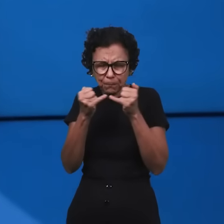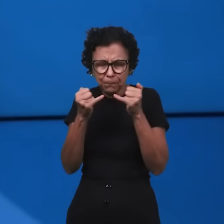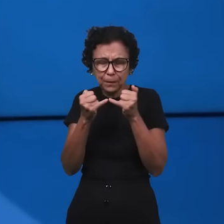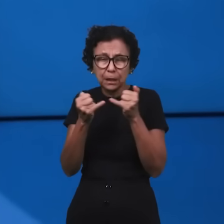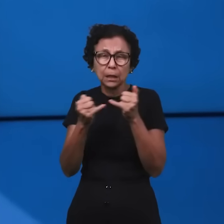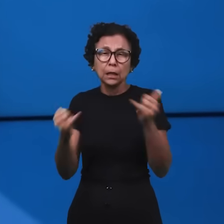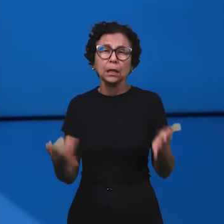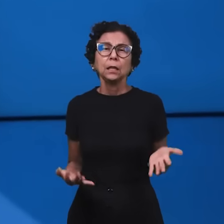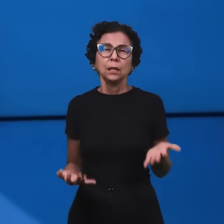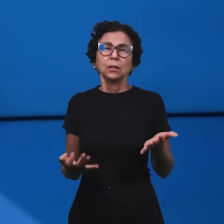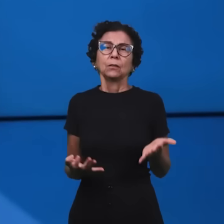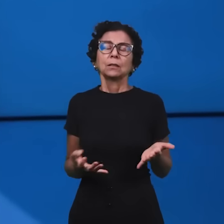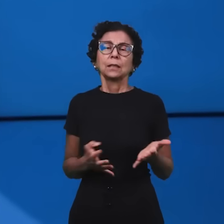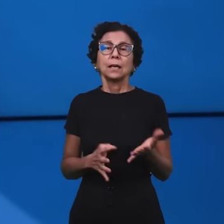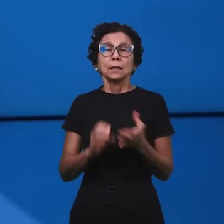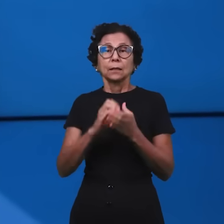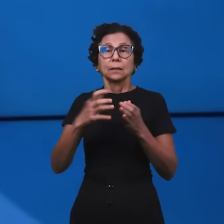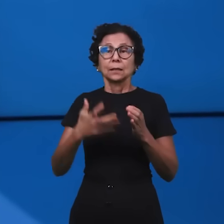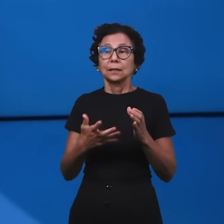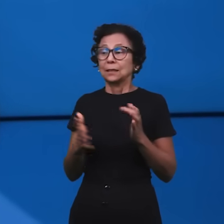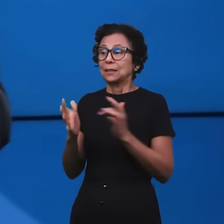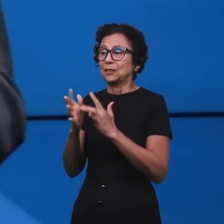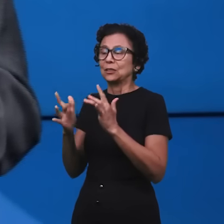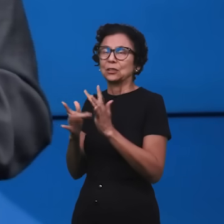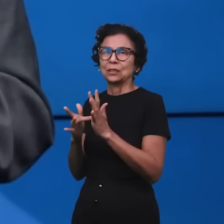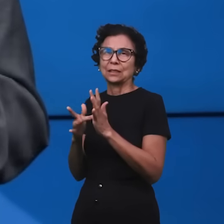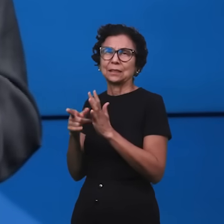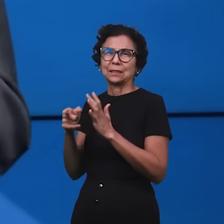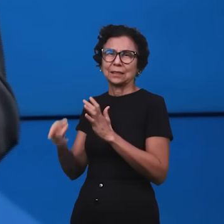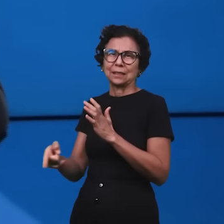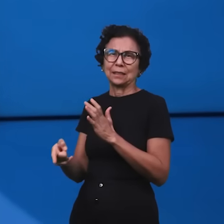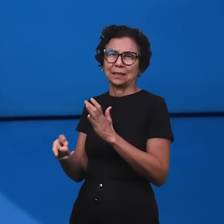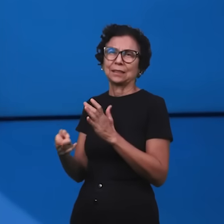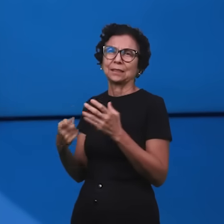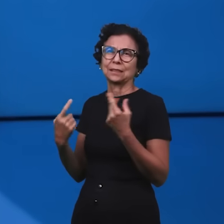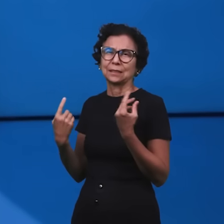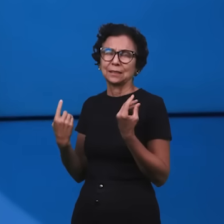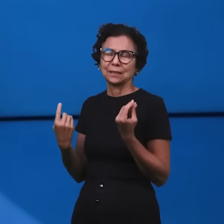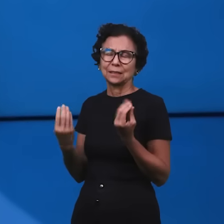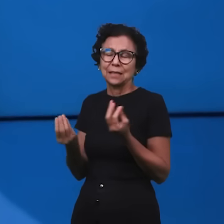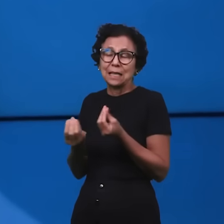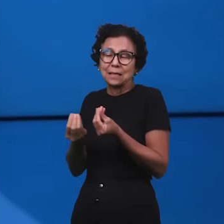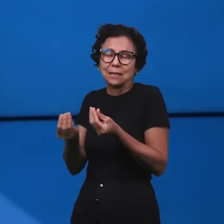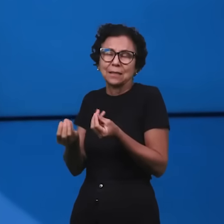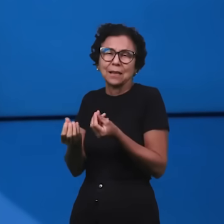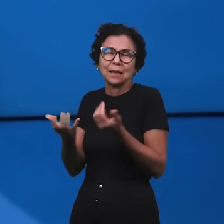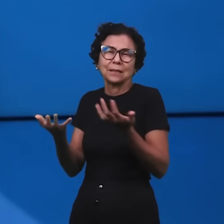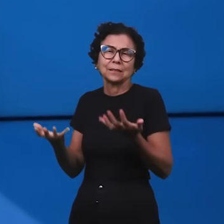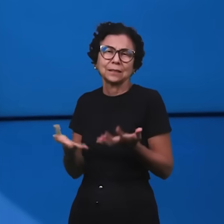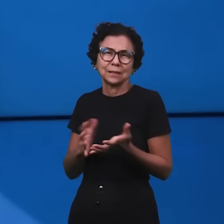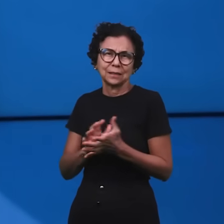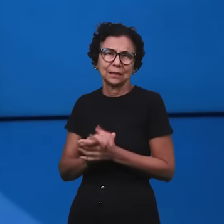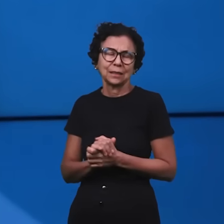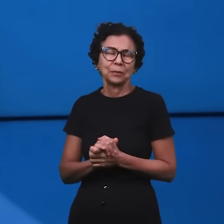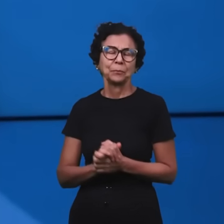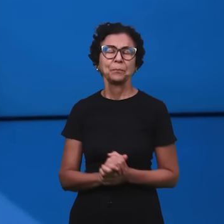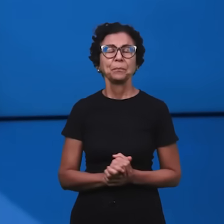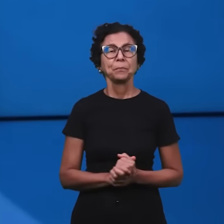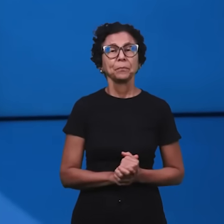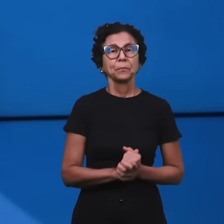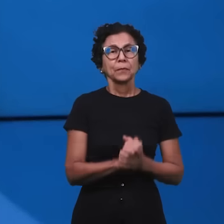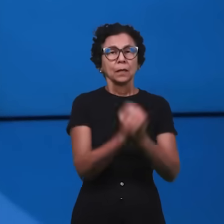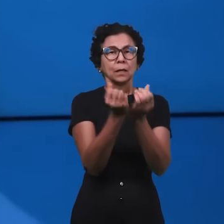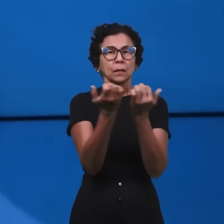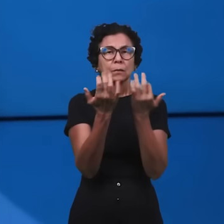que vem no interior dele, aquilo que o alimento que parte de dentro dele, da essência de Jesus, né? A flor de farinha.